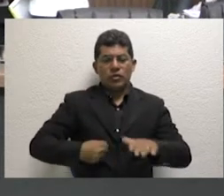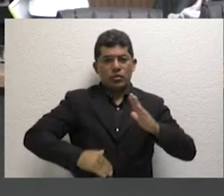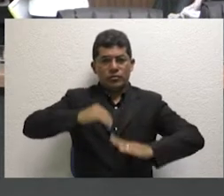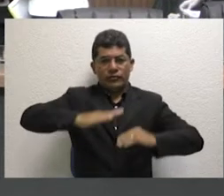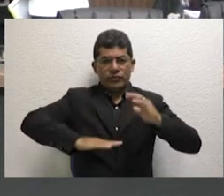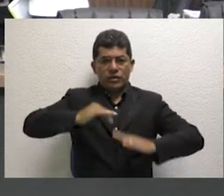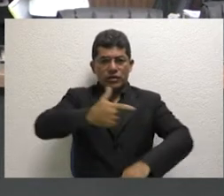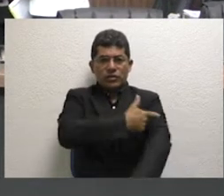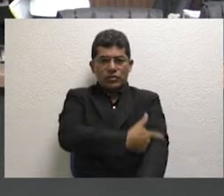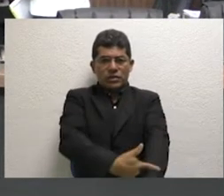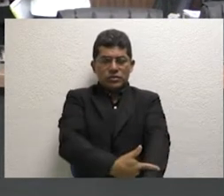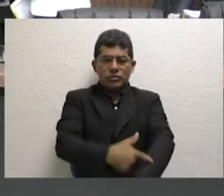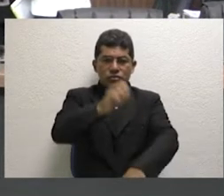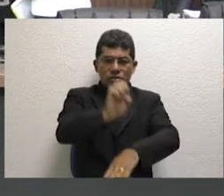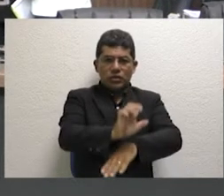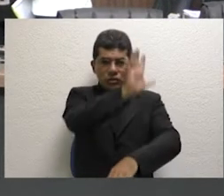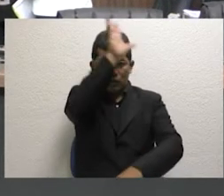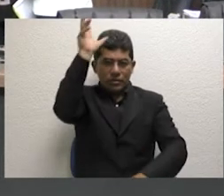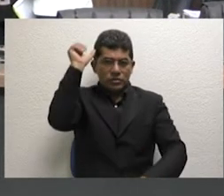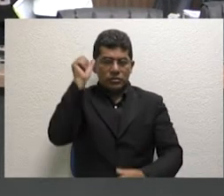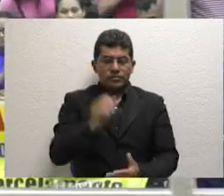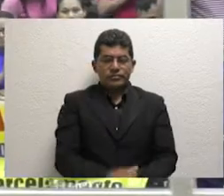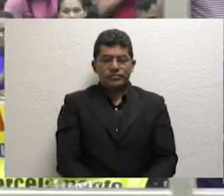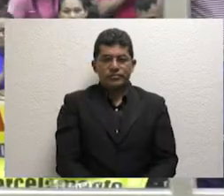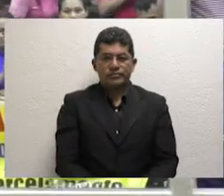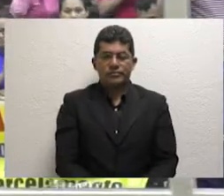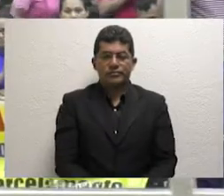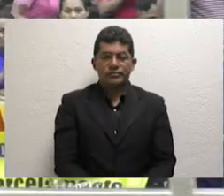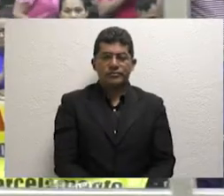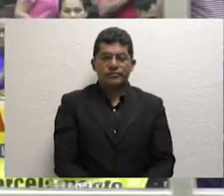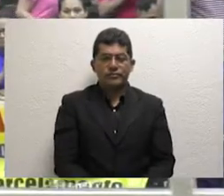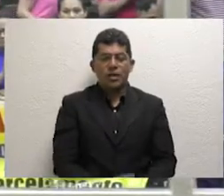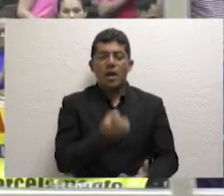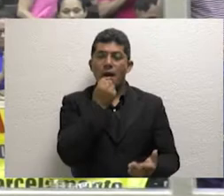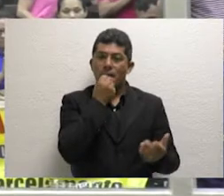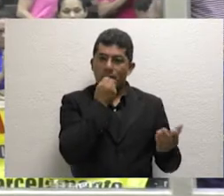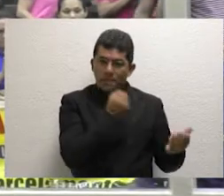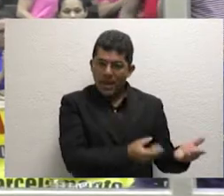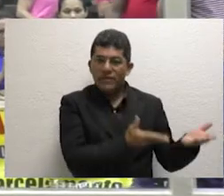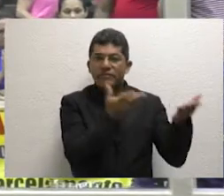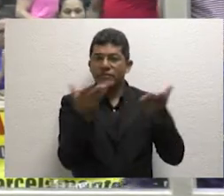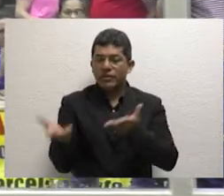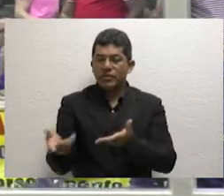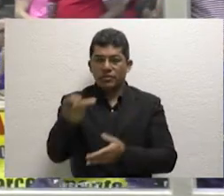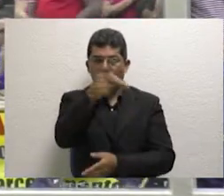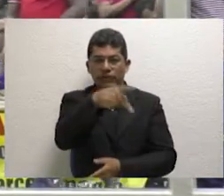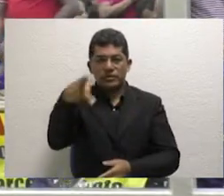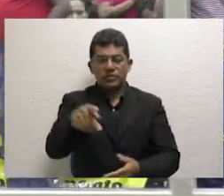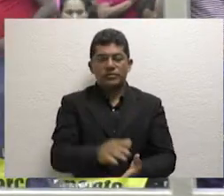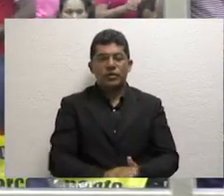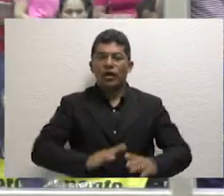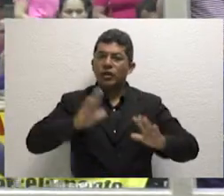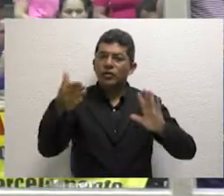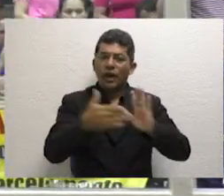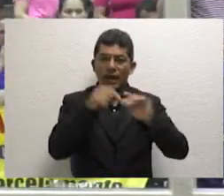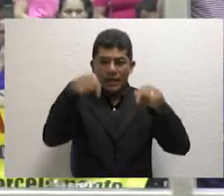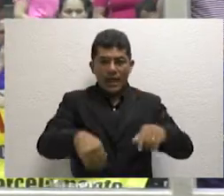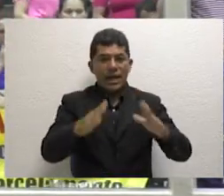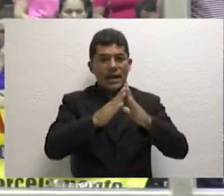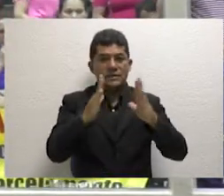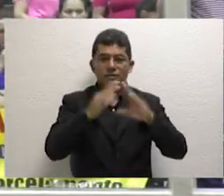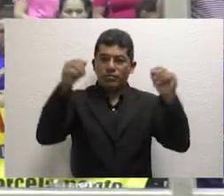educação do estado do Amazonas sejam muito bem vindos a casa do povo